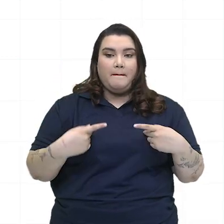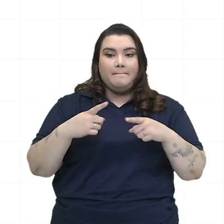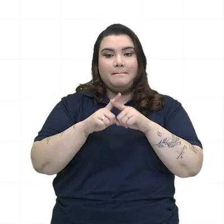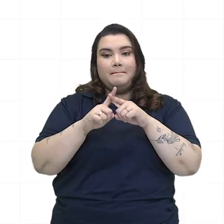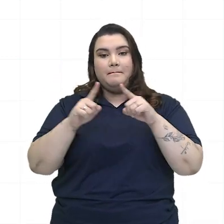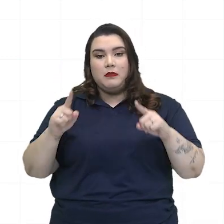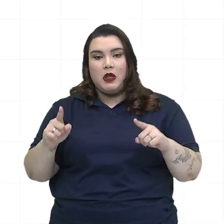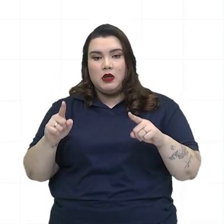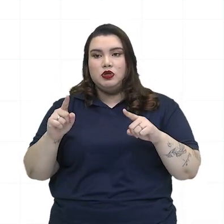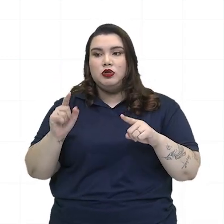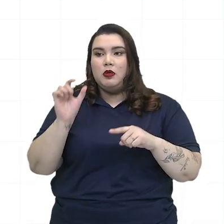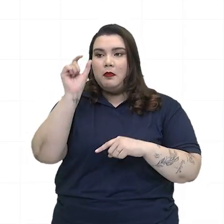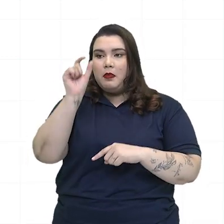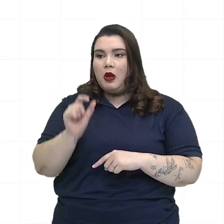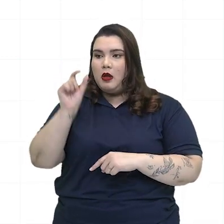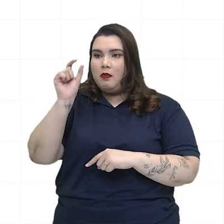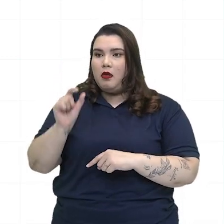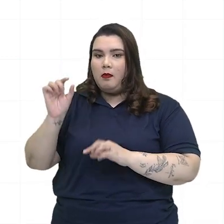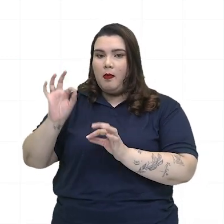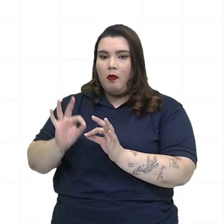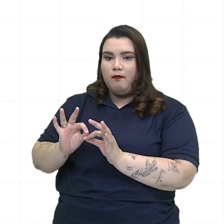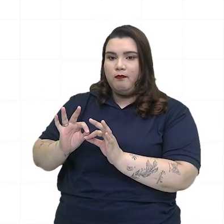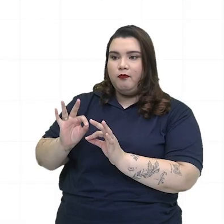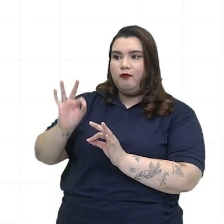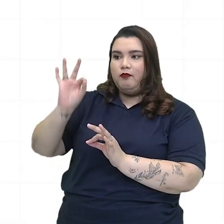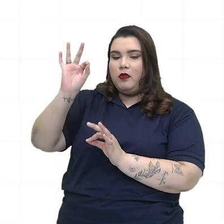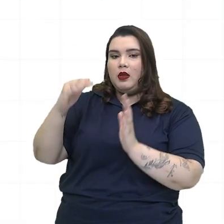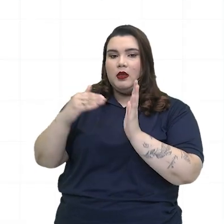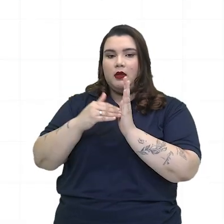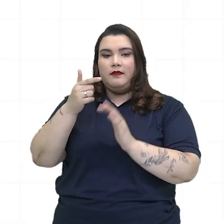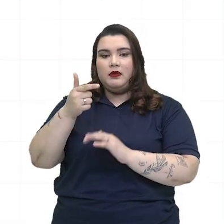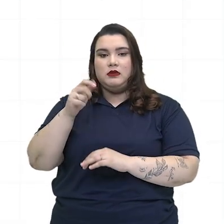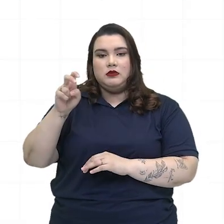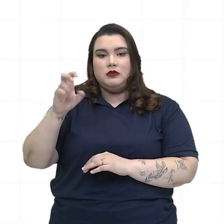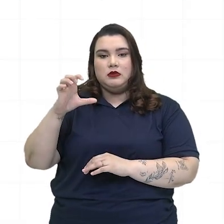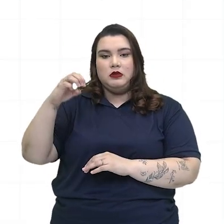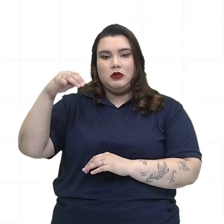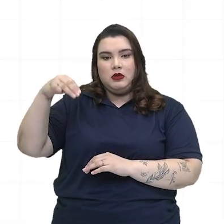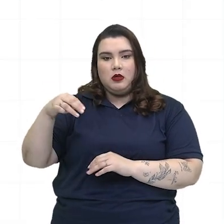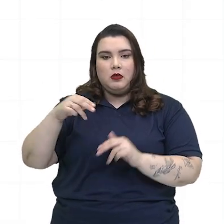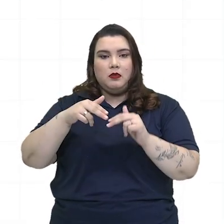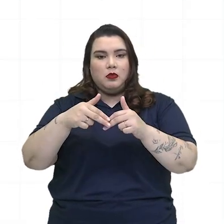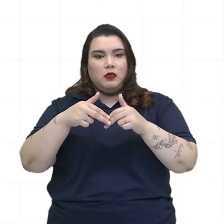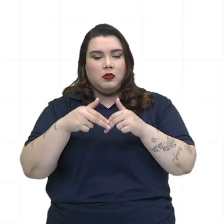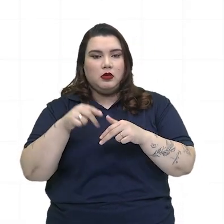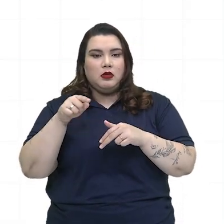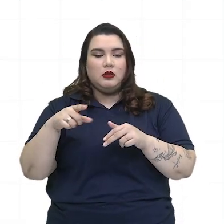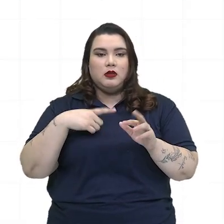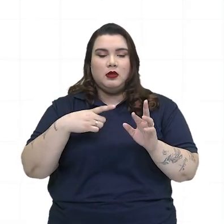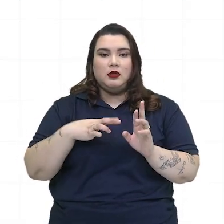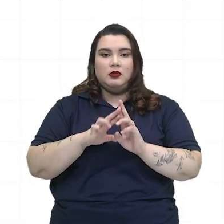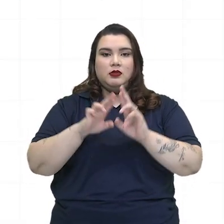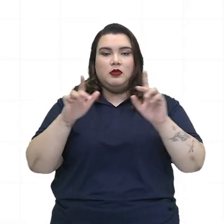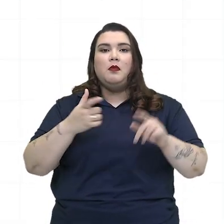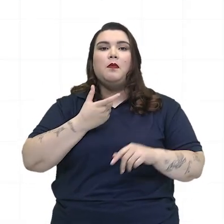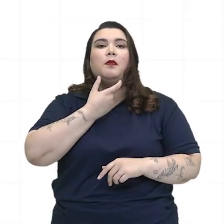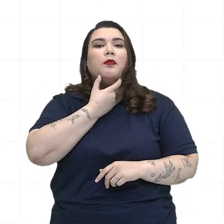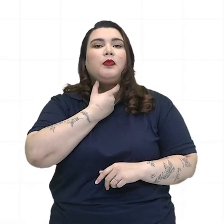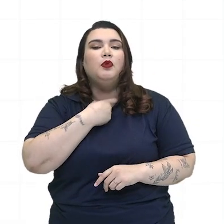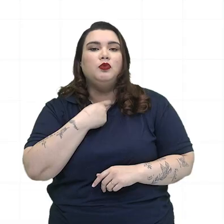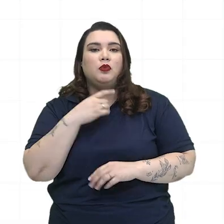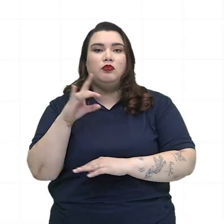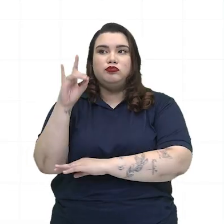né? Mas cada uma delas é alongada até 25 centímetros, por isso que tem essa diferença aí de pescoço de um para o